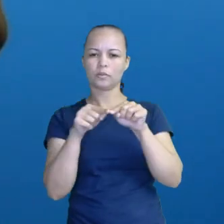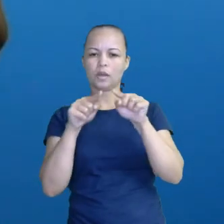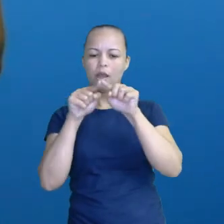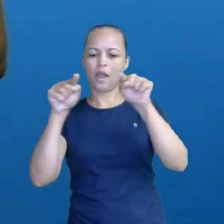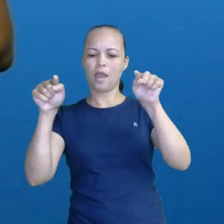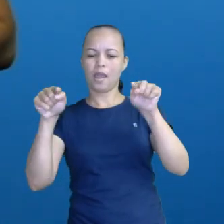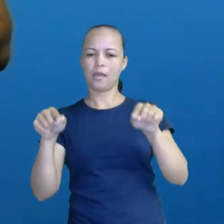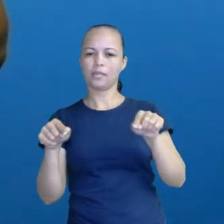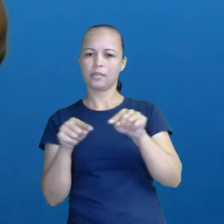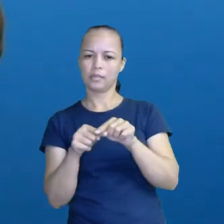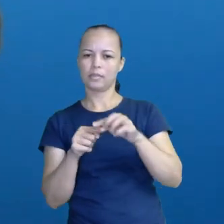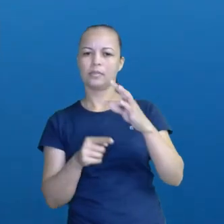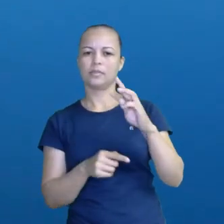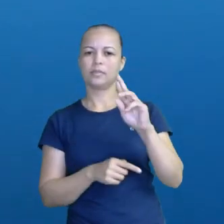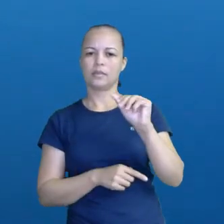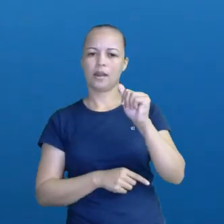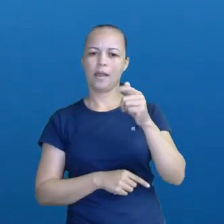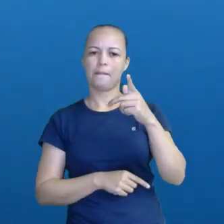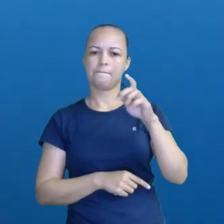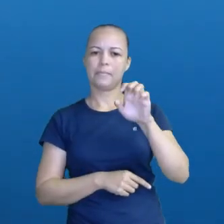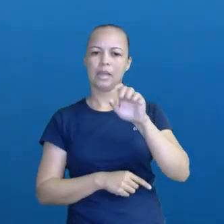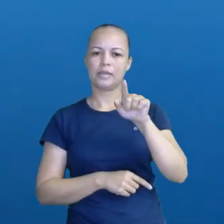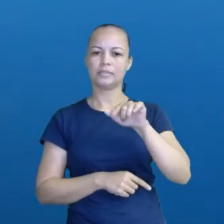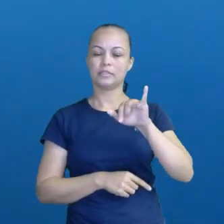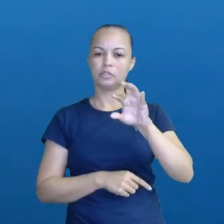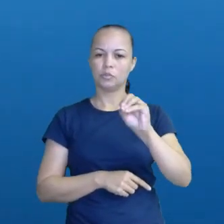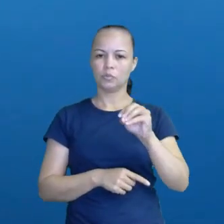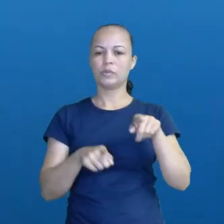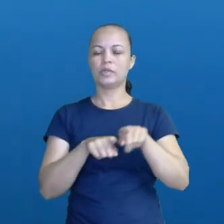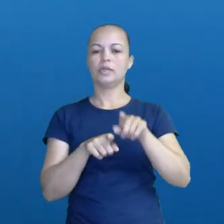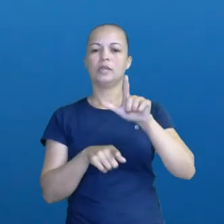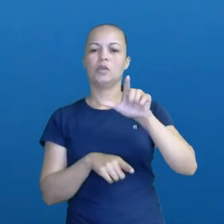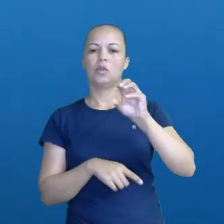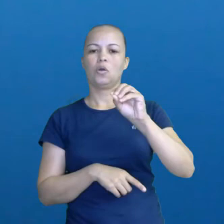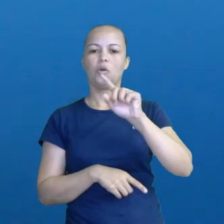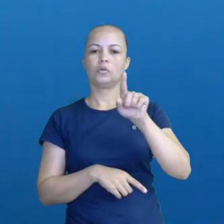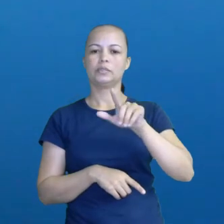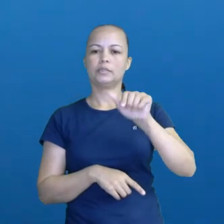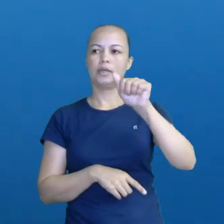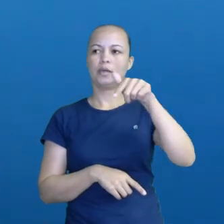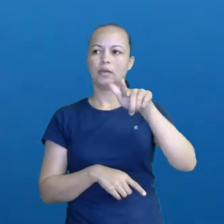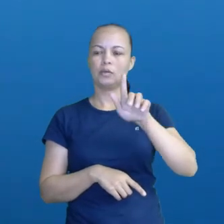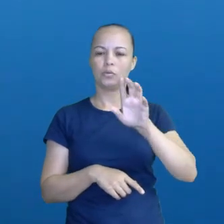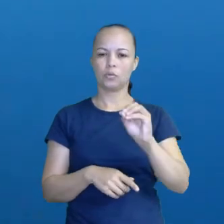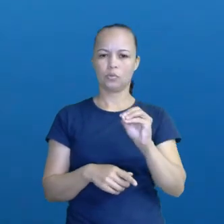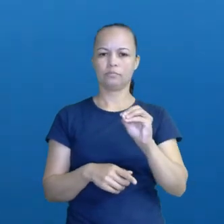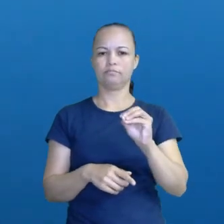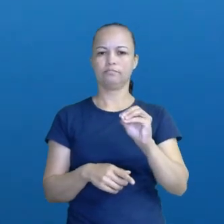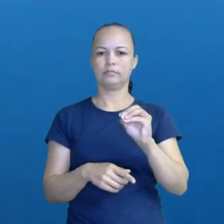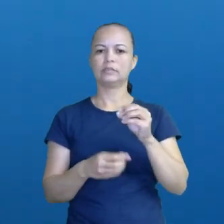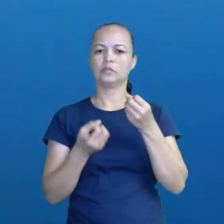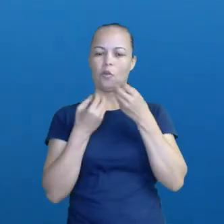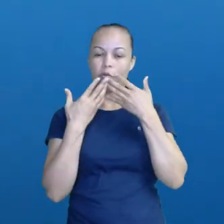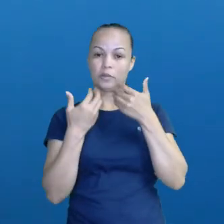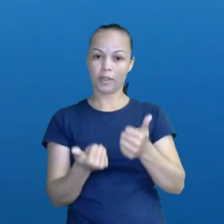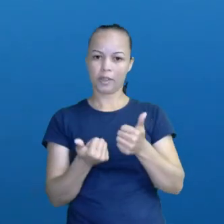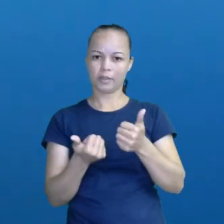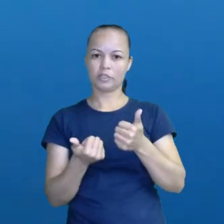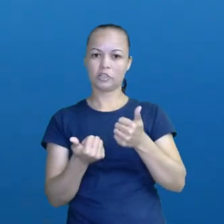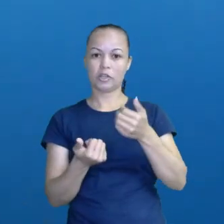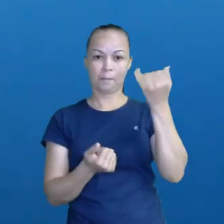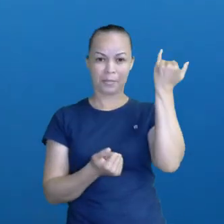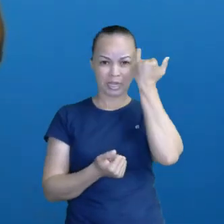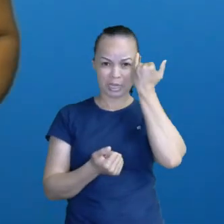do trapézio e do losango a bom turminha deixa a preguiça de lado e faça